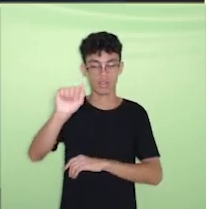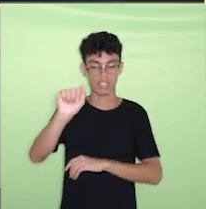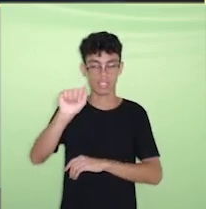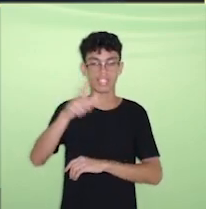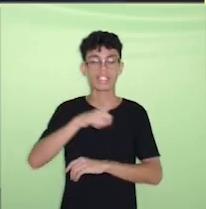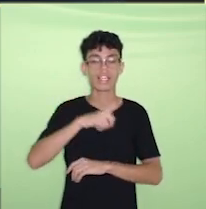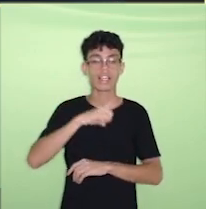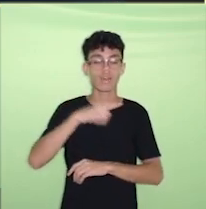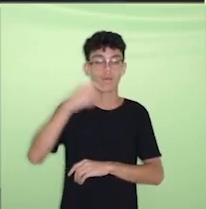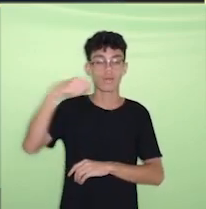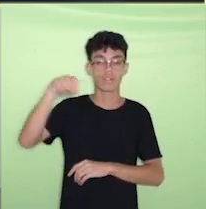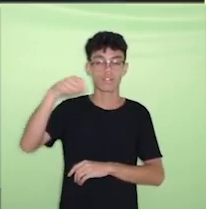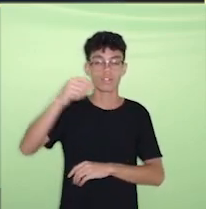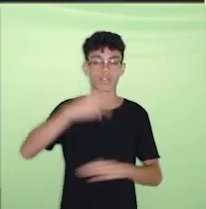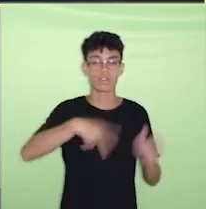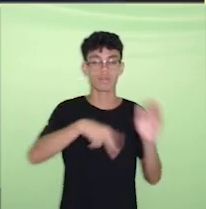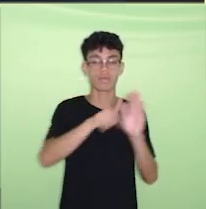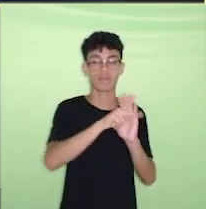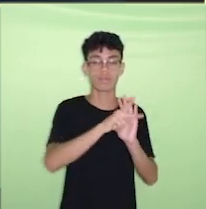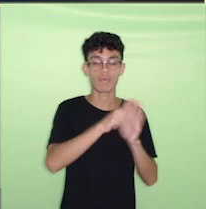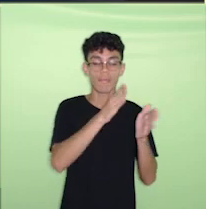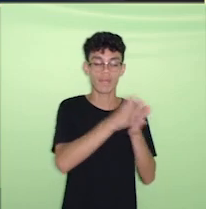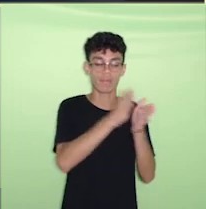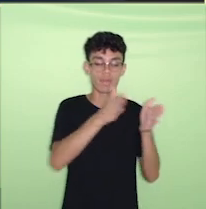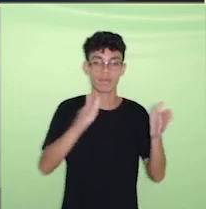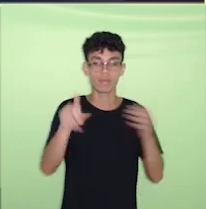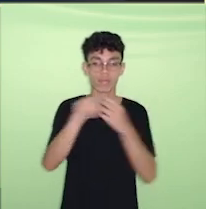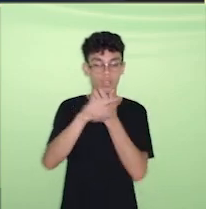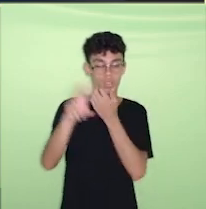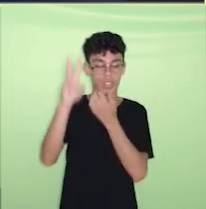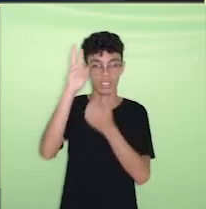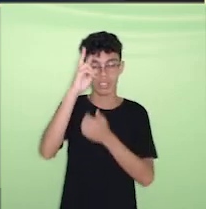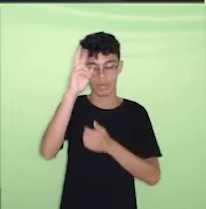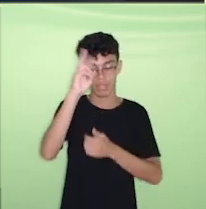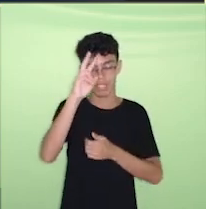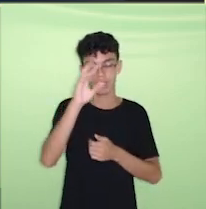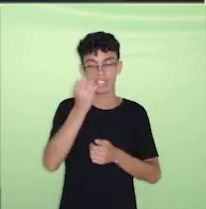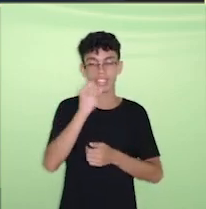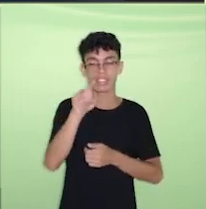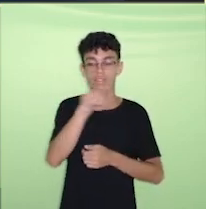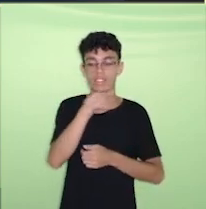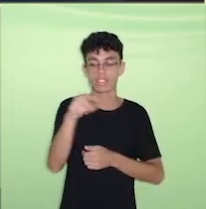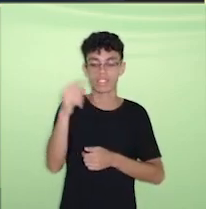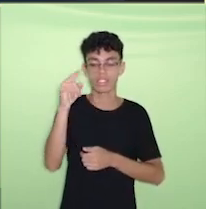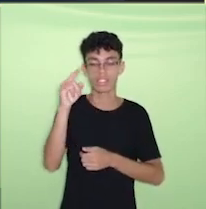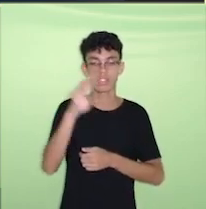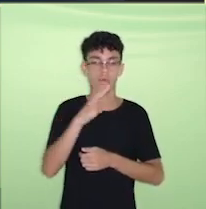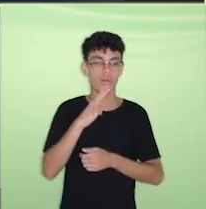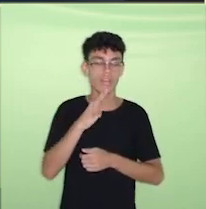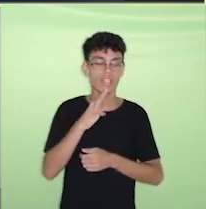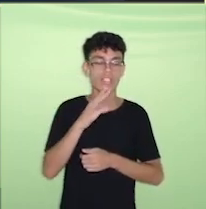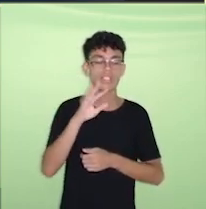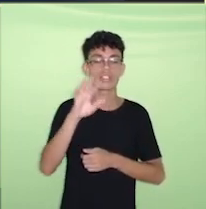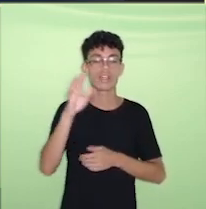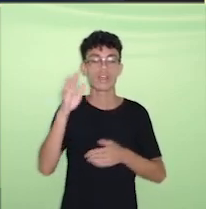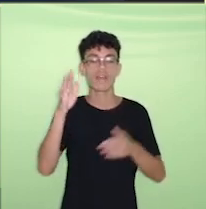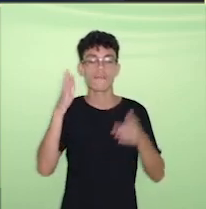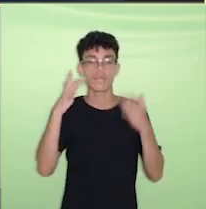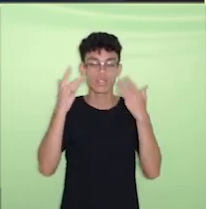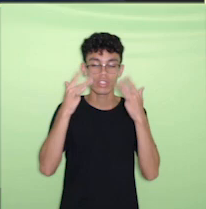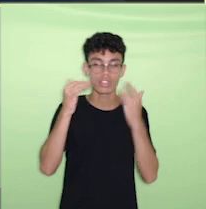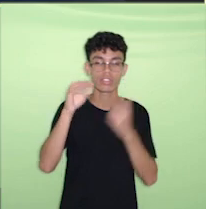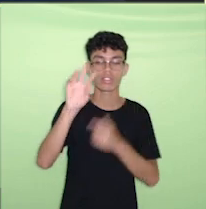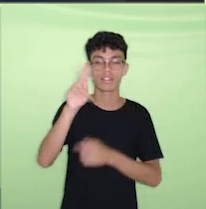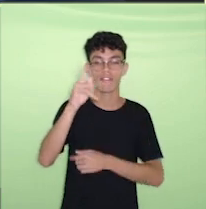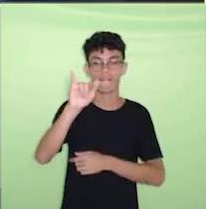tem um sininho para você ativar e ser lembrado na data. Então, se você já conhece o teatro da Hilda Hilst e quer